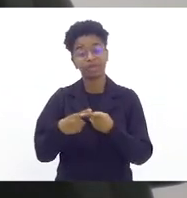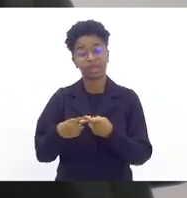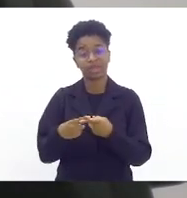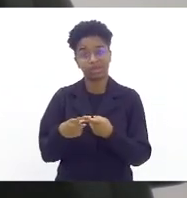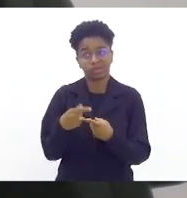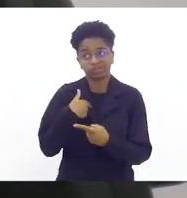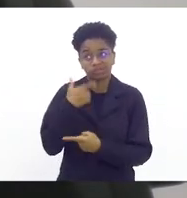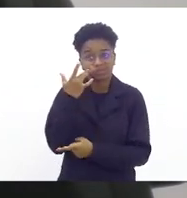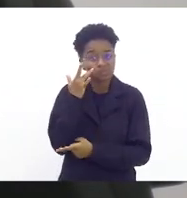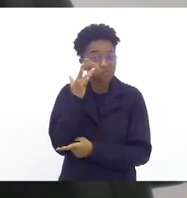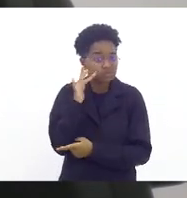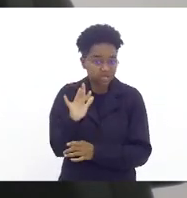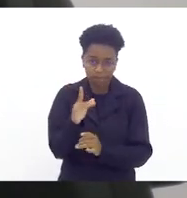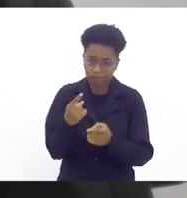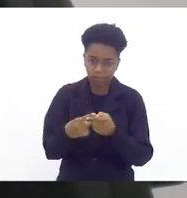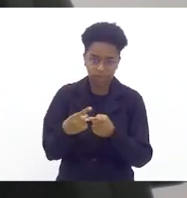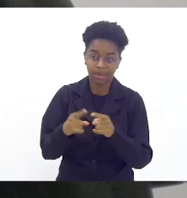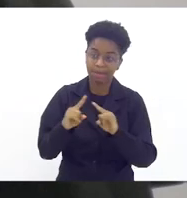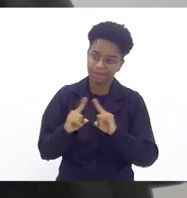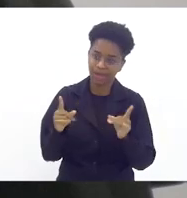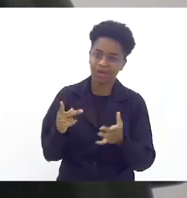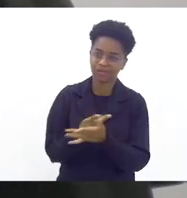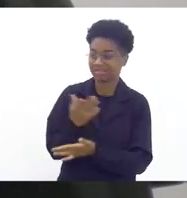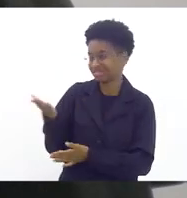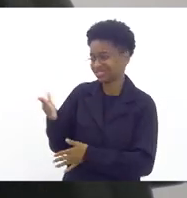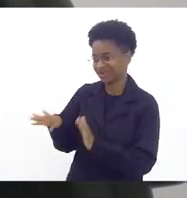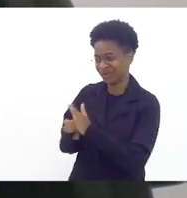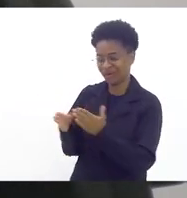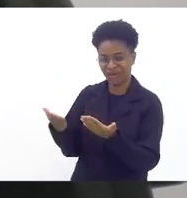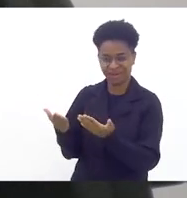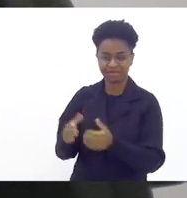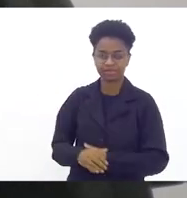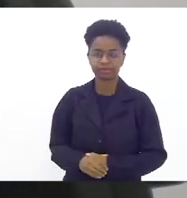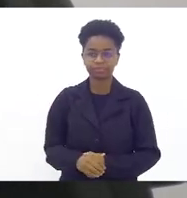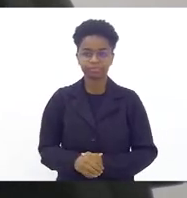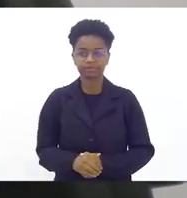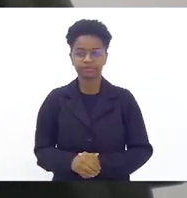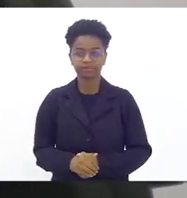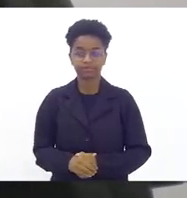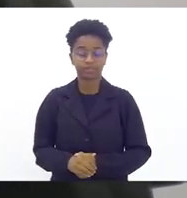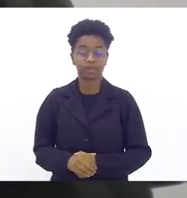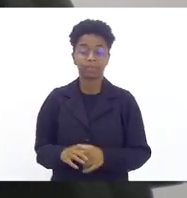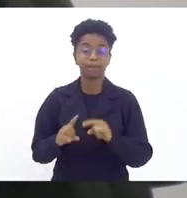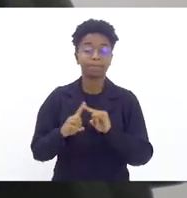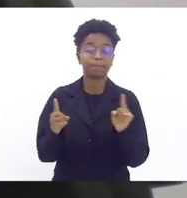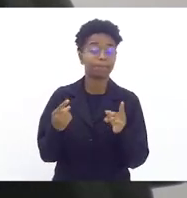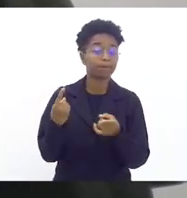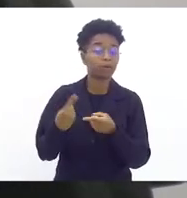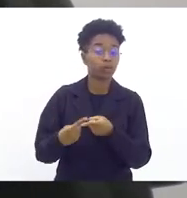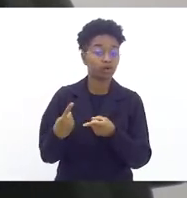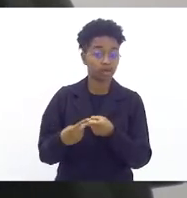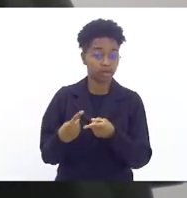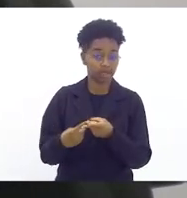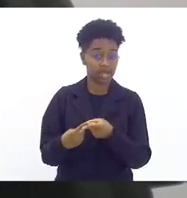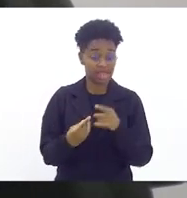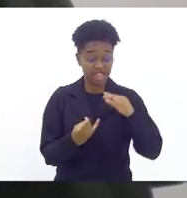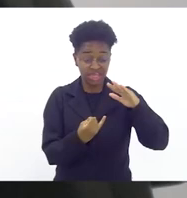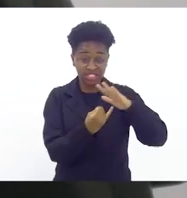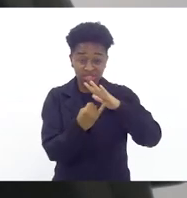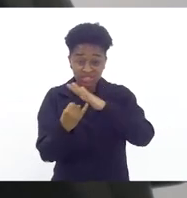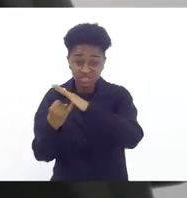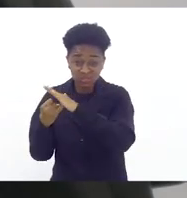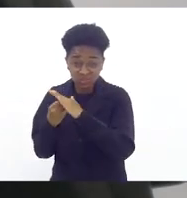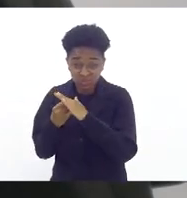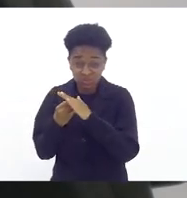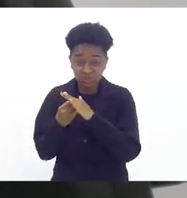porquê, mas acontece, a parceira chegou agora, até mesmo porque as instituições